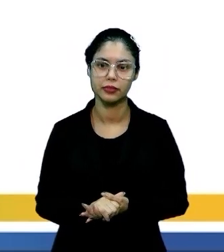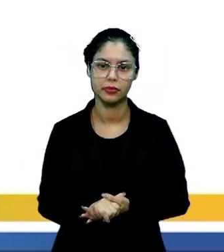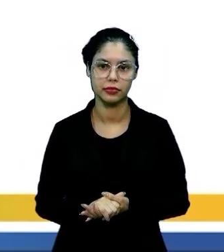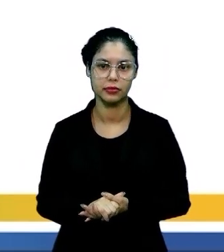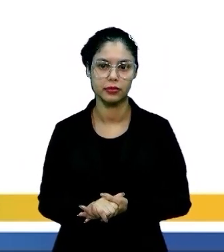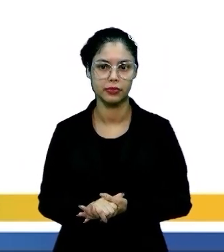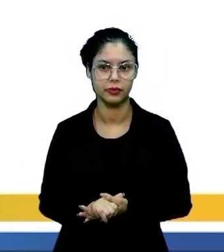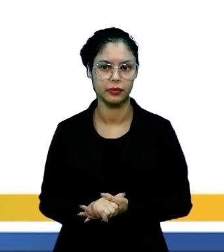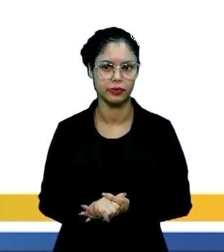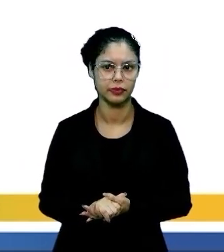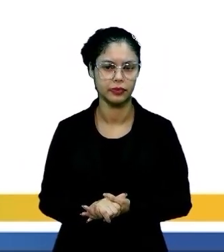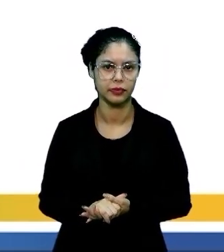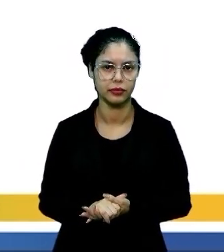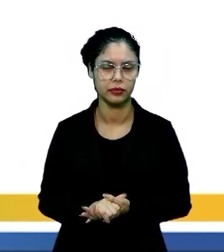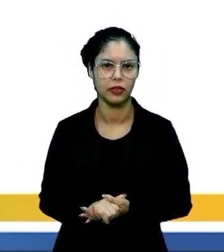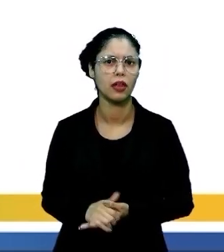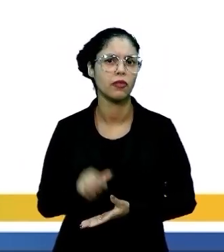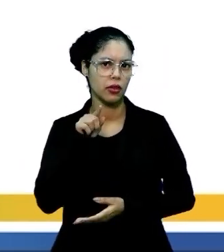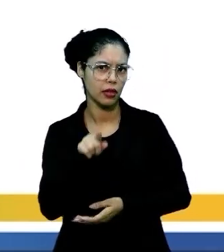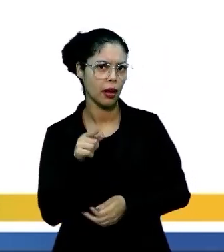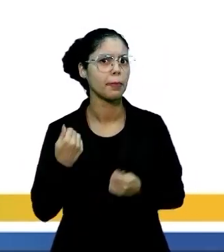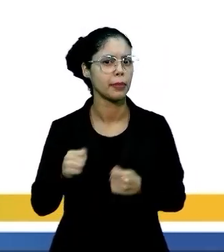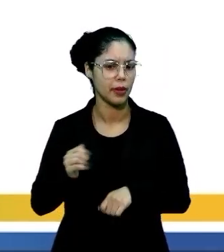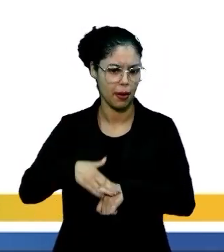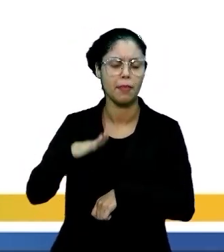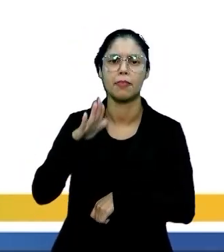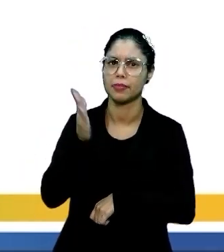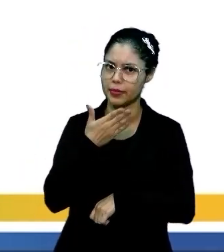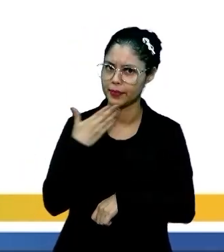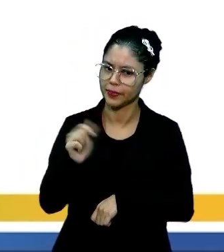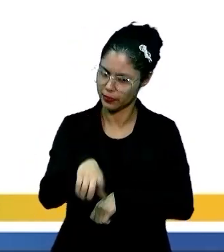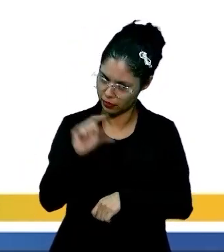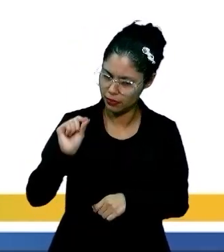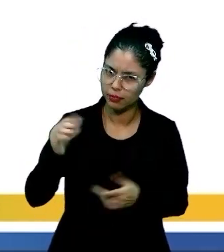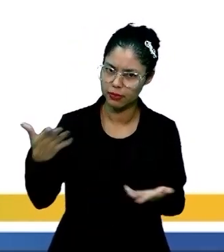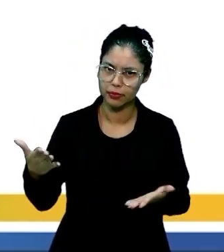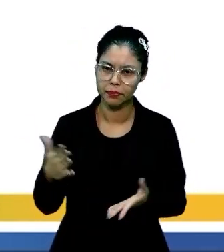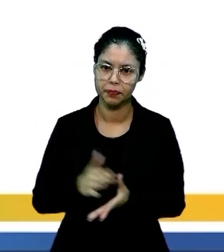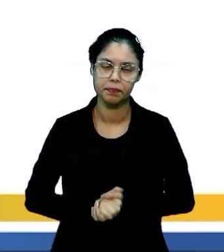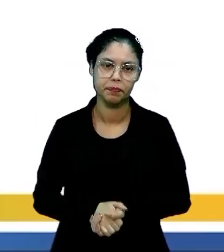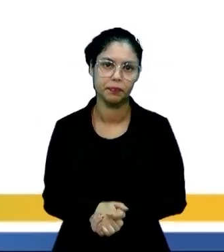to be more specific. Você deve ser mais específico.